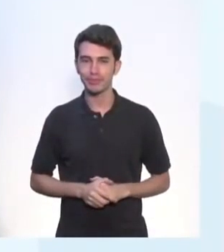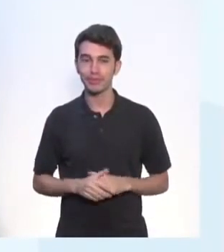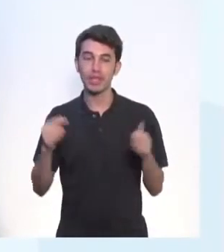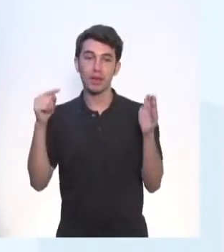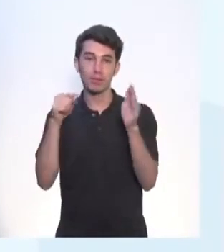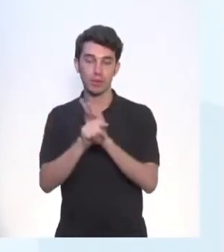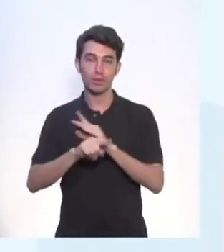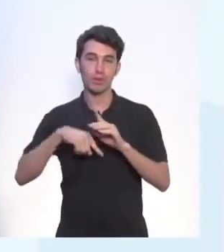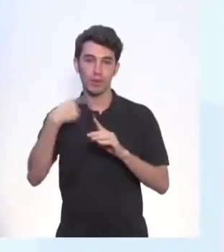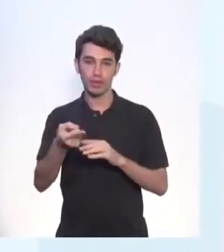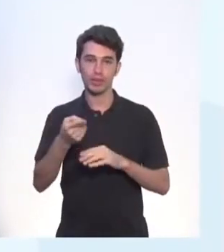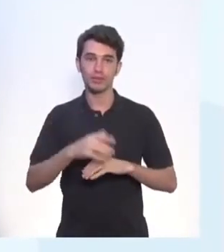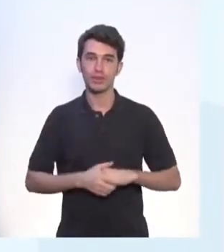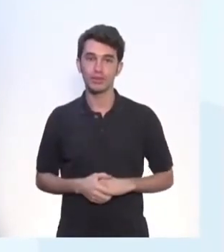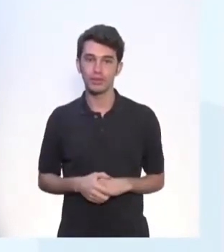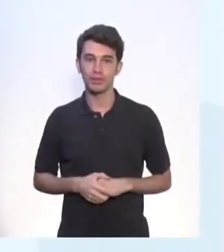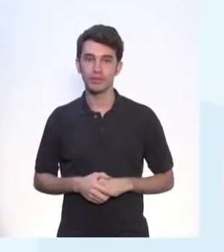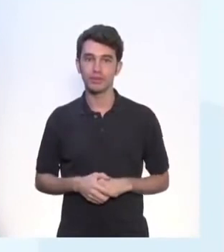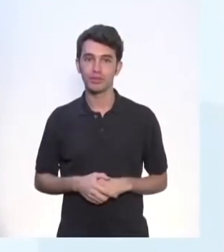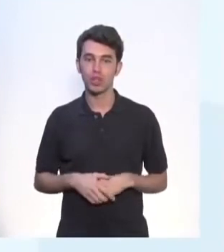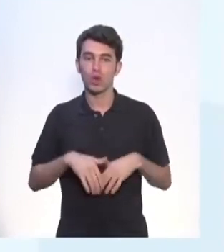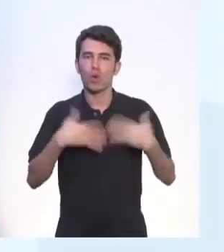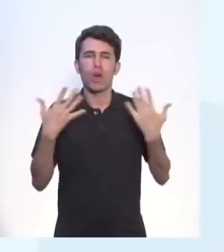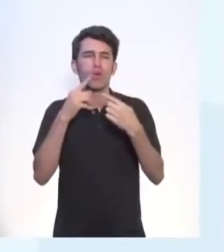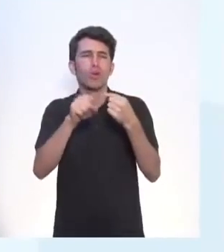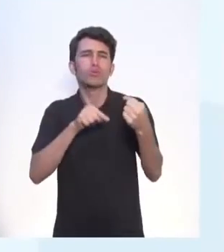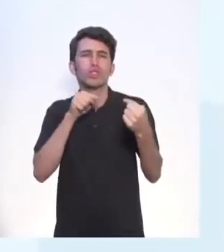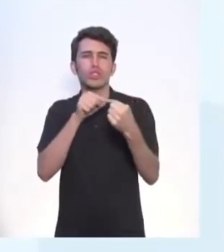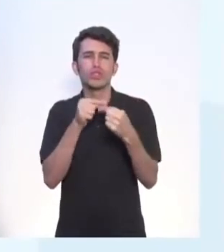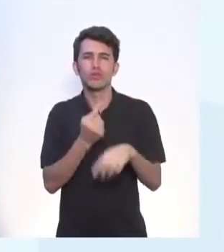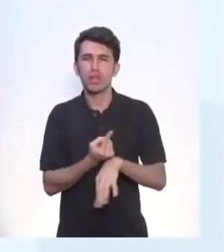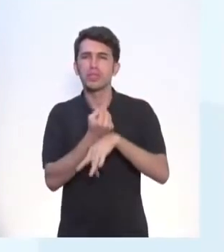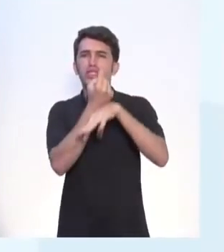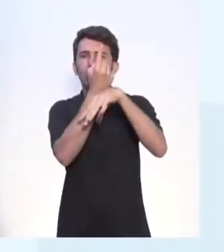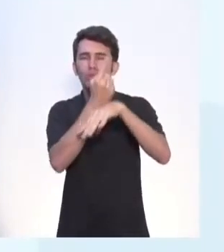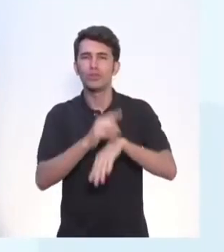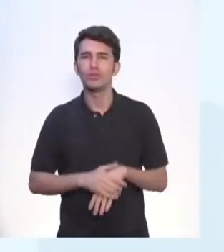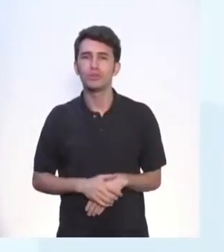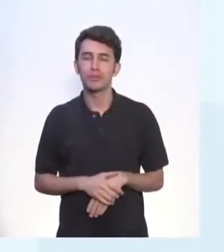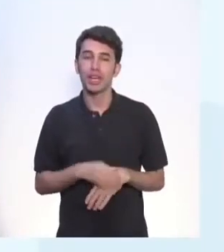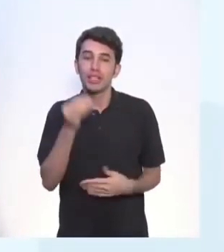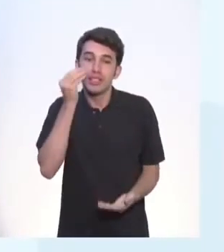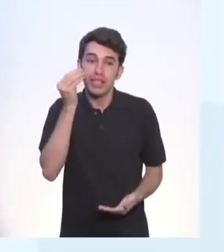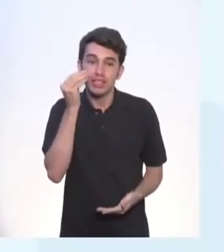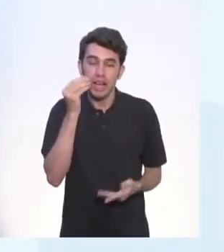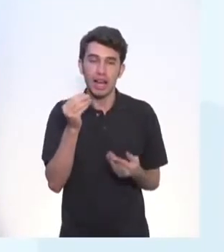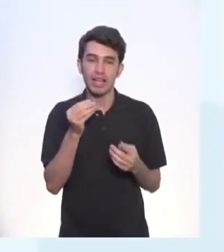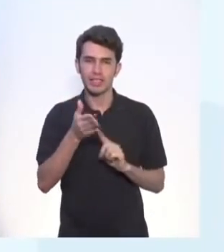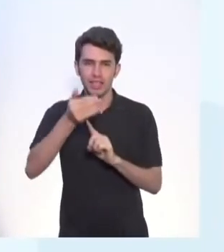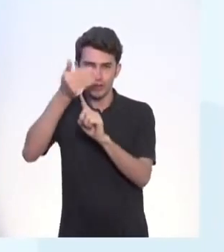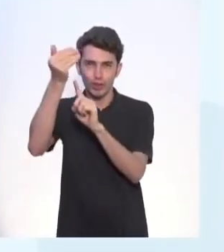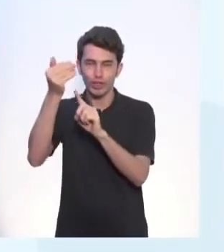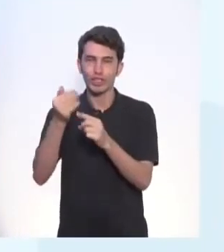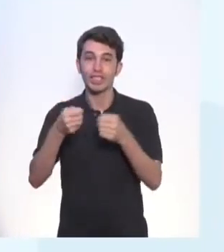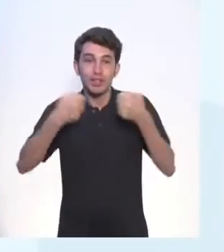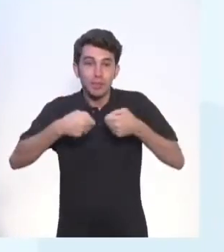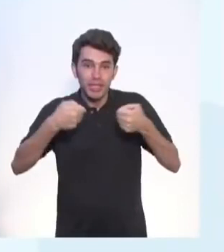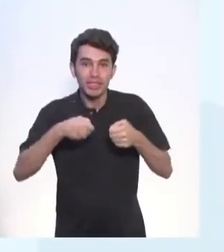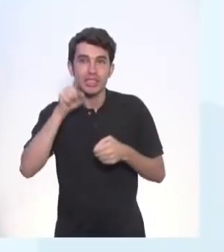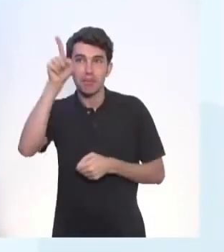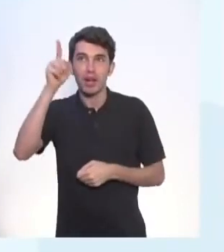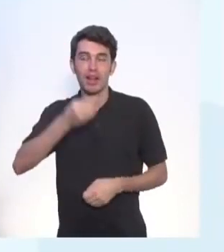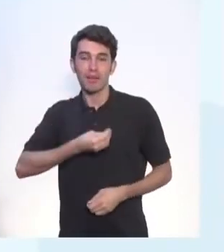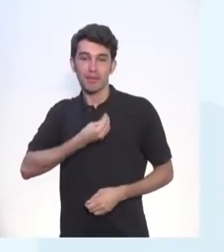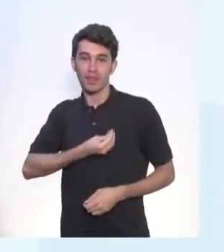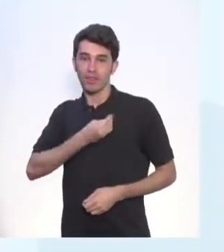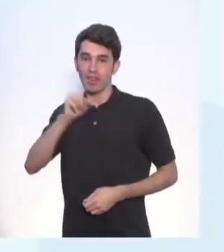questão. Qual era o objetivo da missão? Testar as tecnologias necessárias para morar na